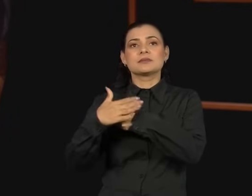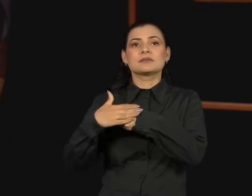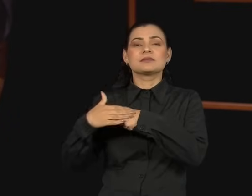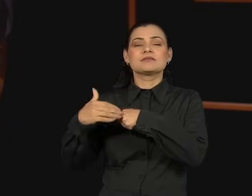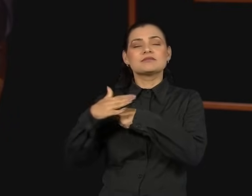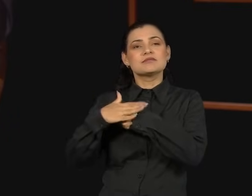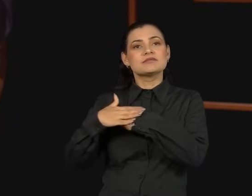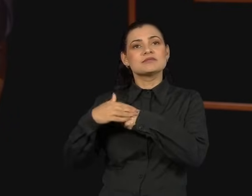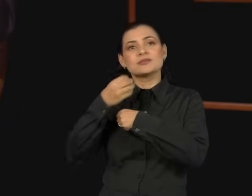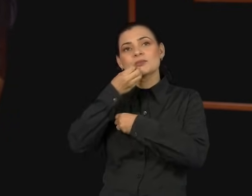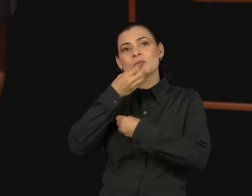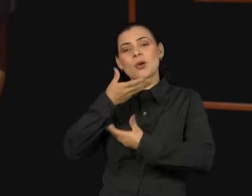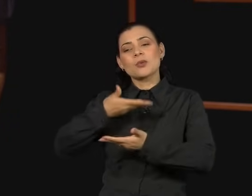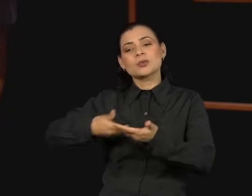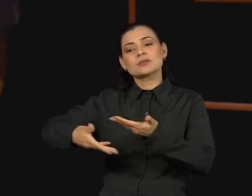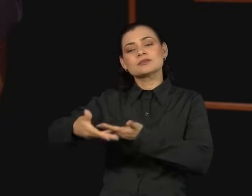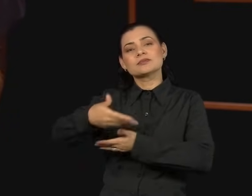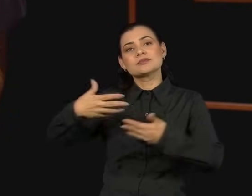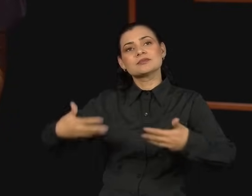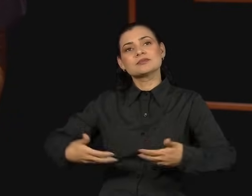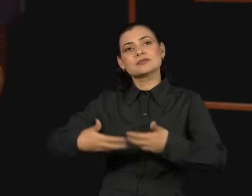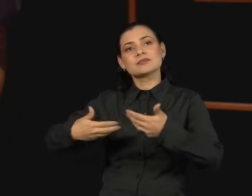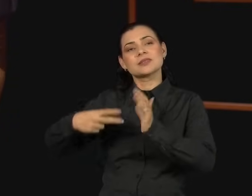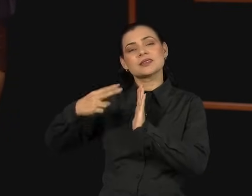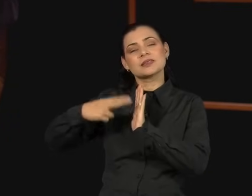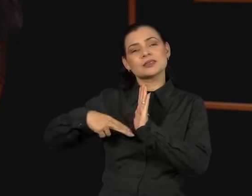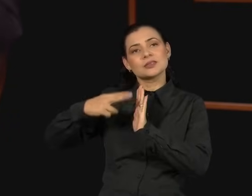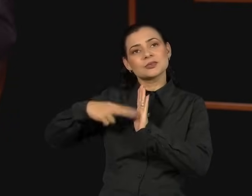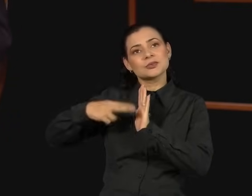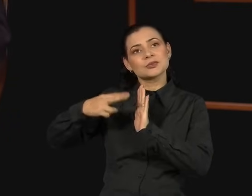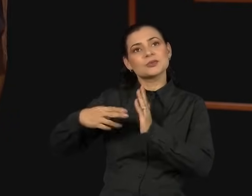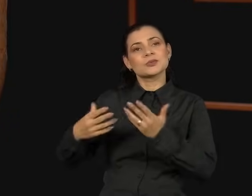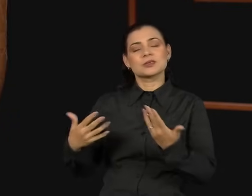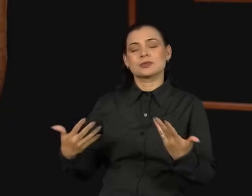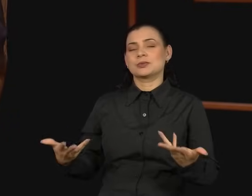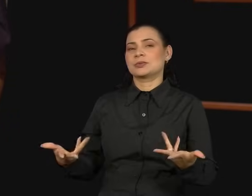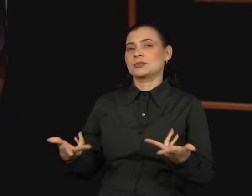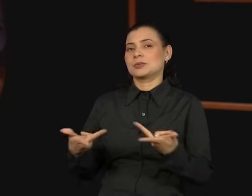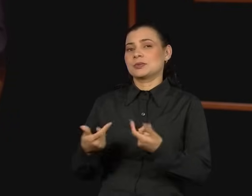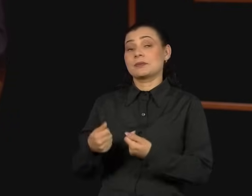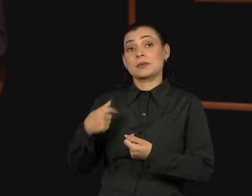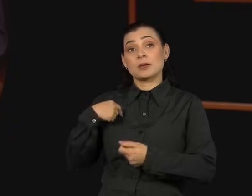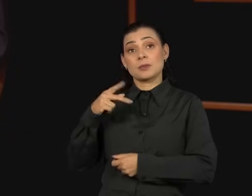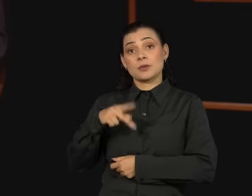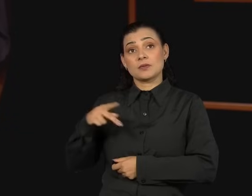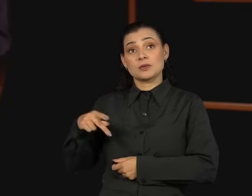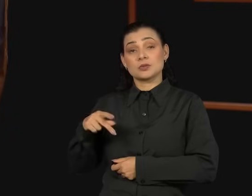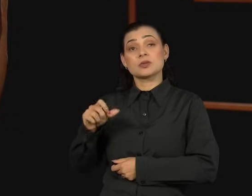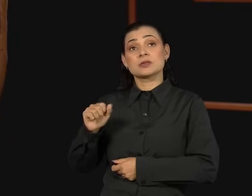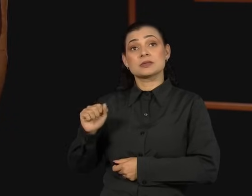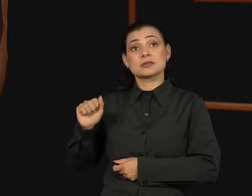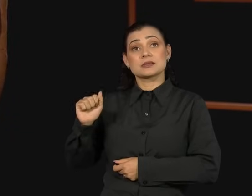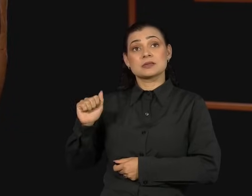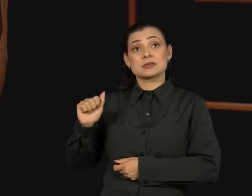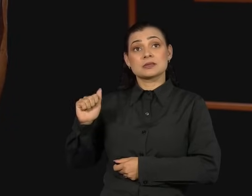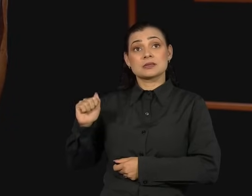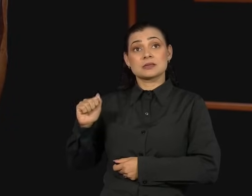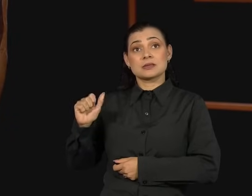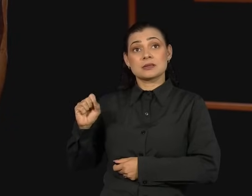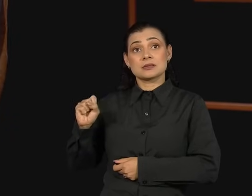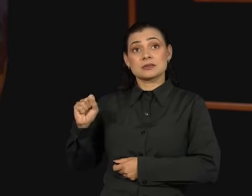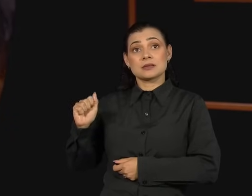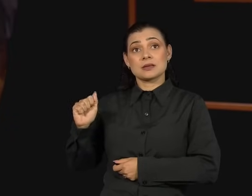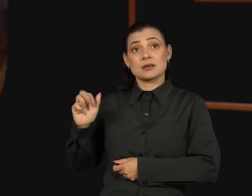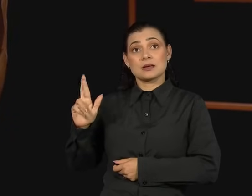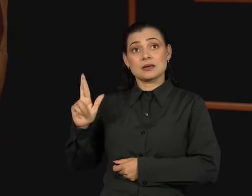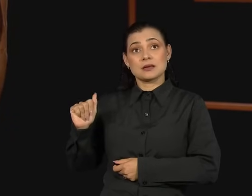propício para a leitura, muito estimulante. A professora Sara Ortiz Capelari,